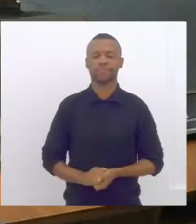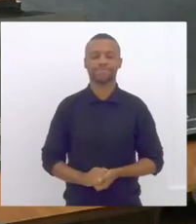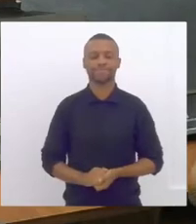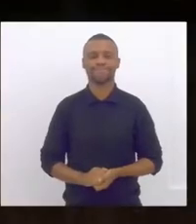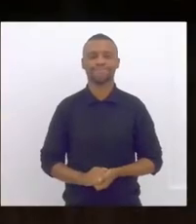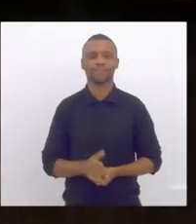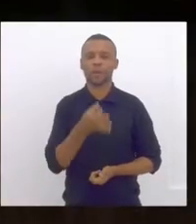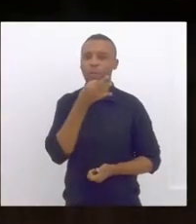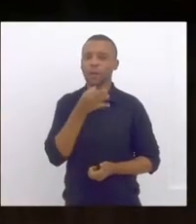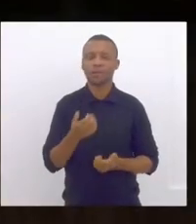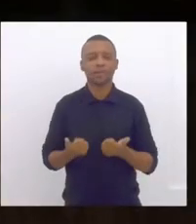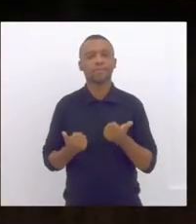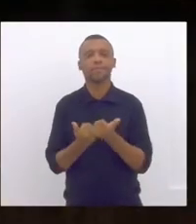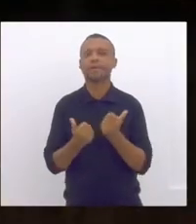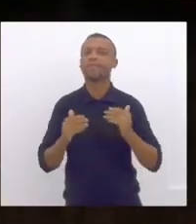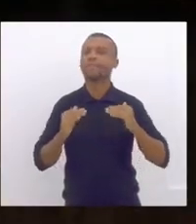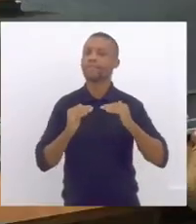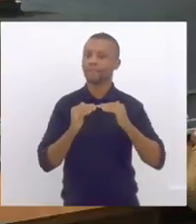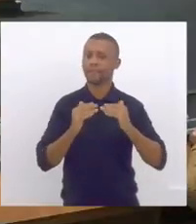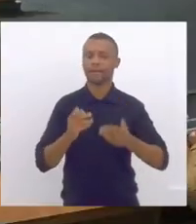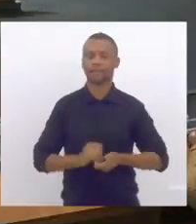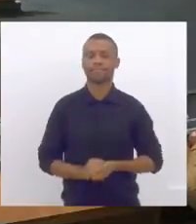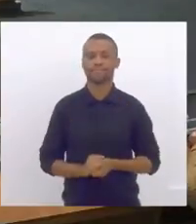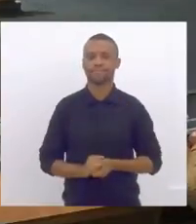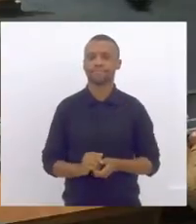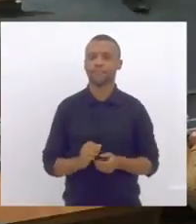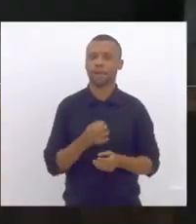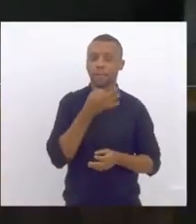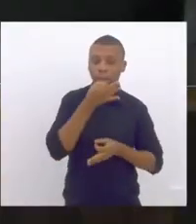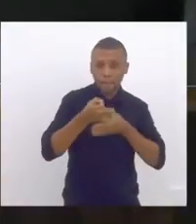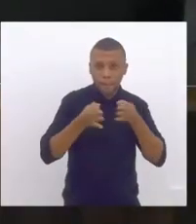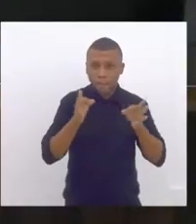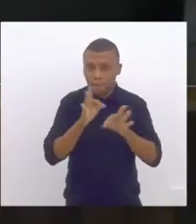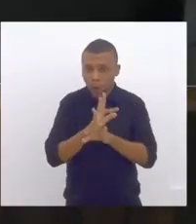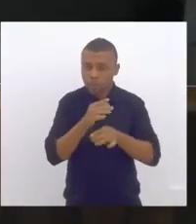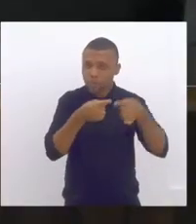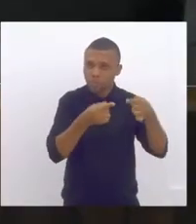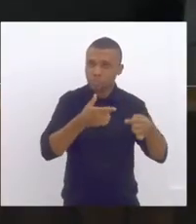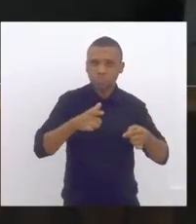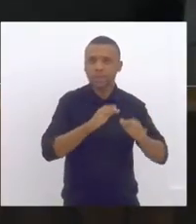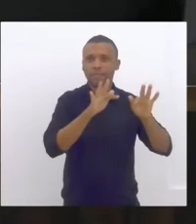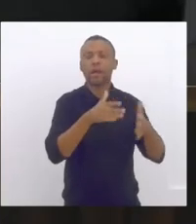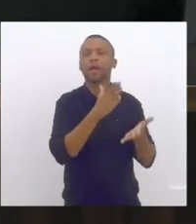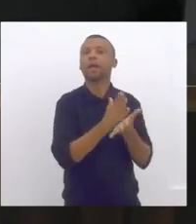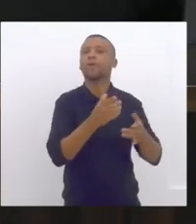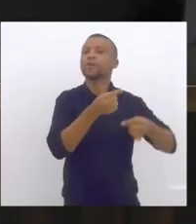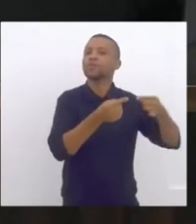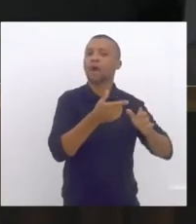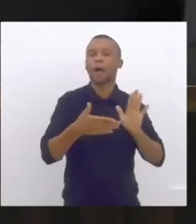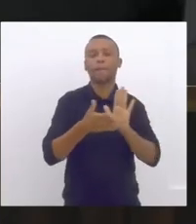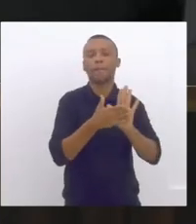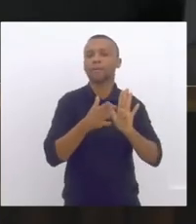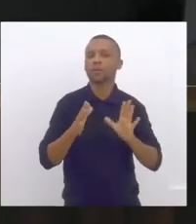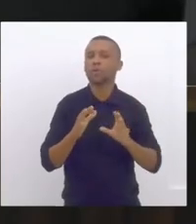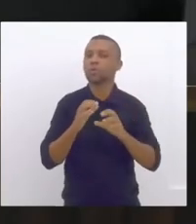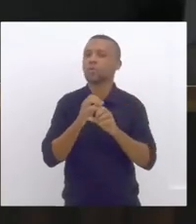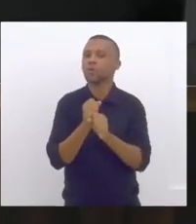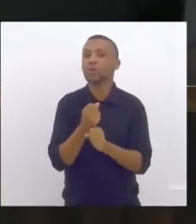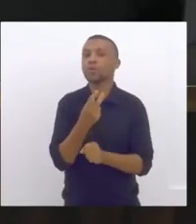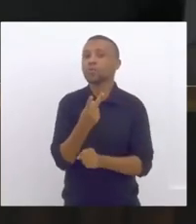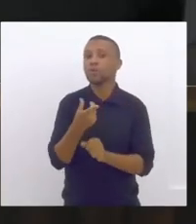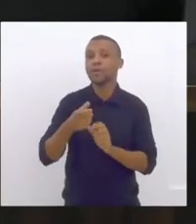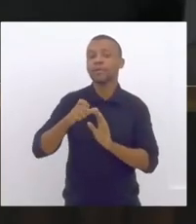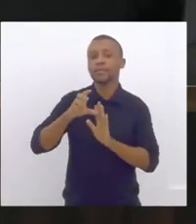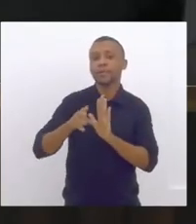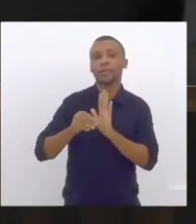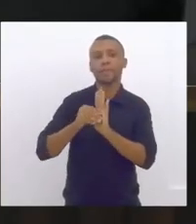Parecer favorável, presidente. Pareceres emitidos em discussão. Não havendo quem queira discutir, encerra a discussão. A presente proposta recebeu duas emendas e